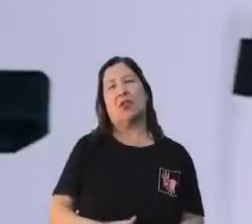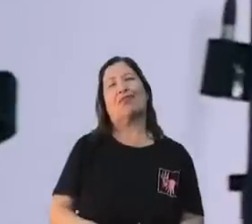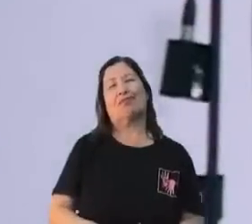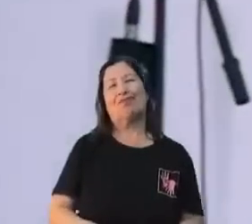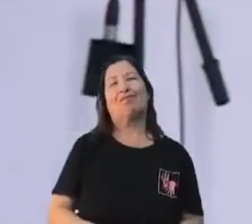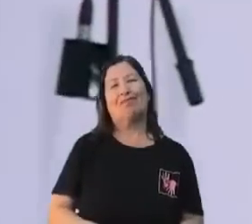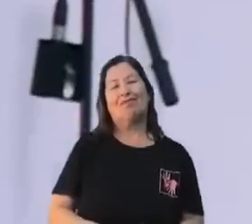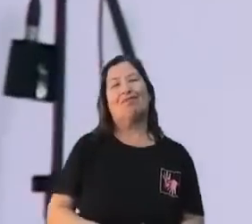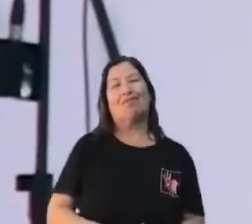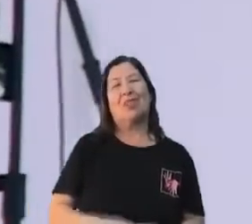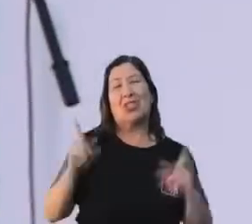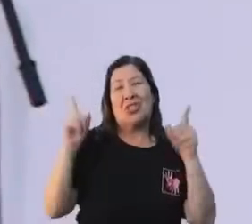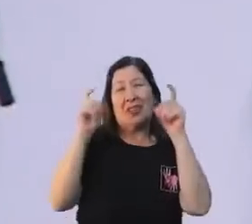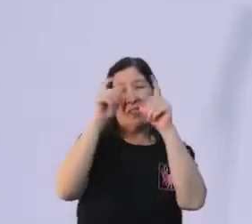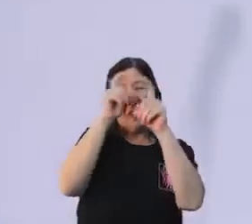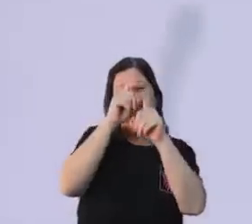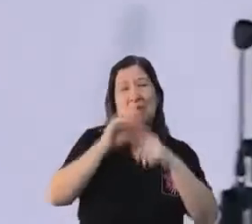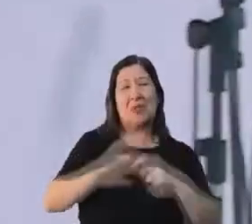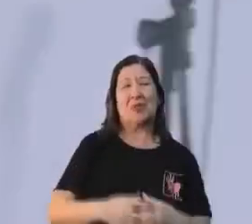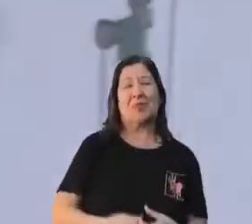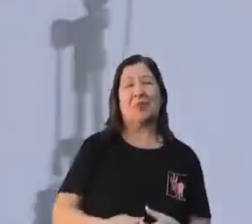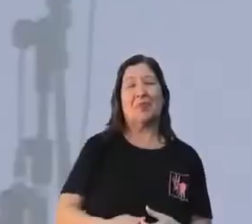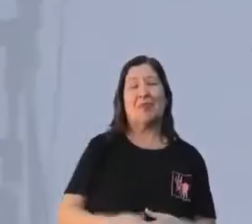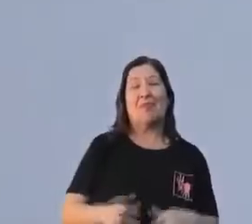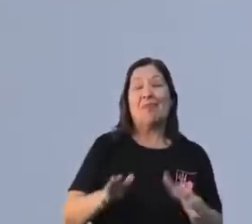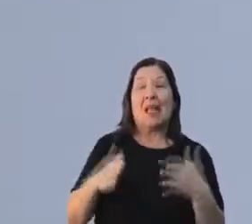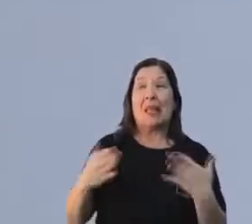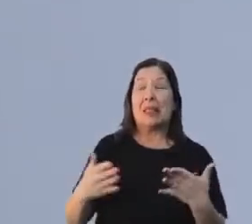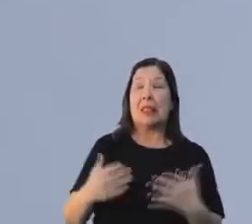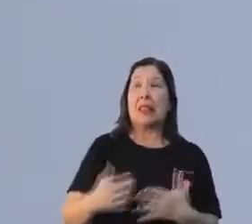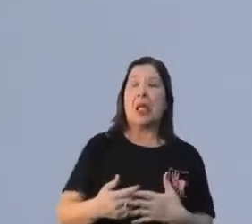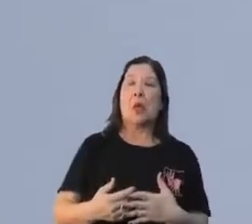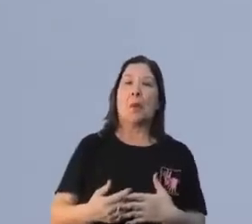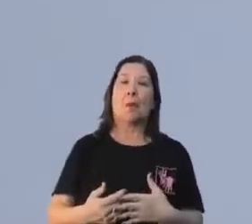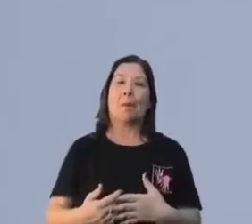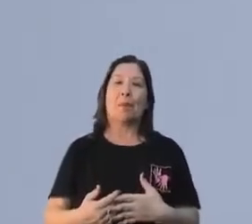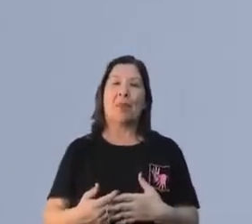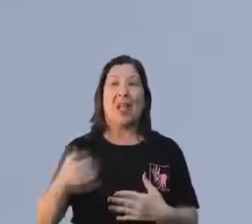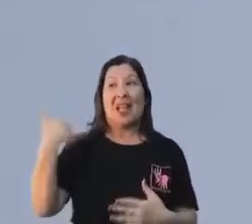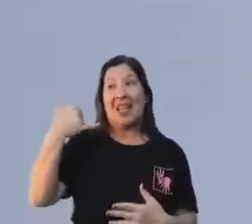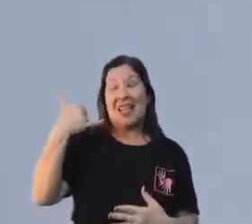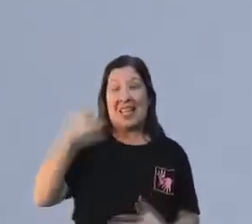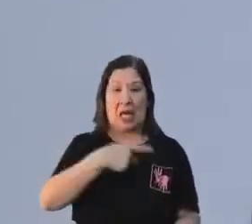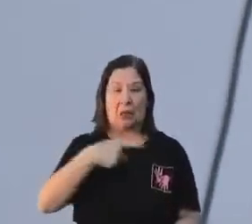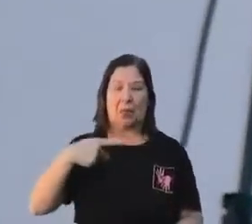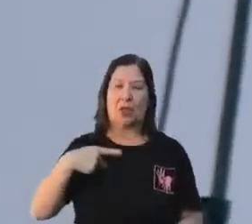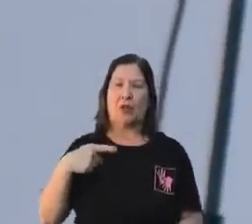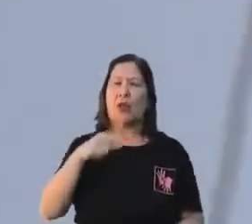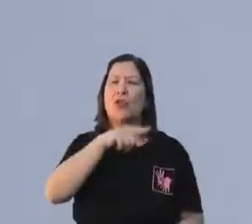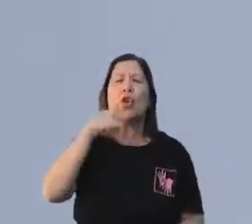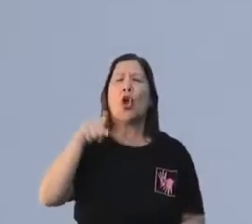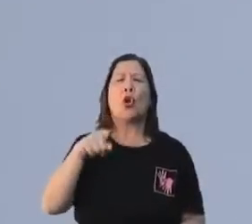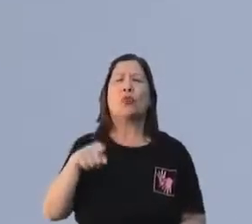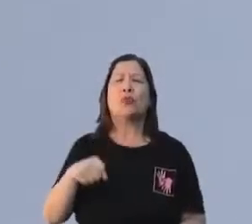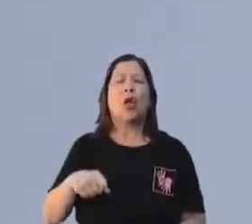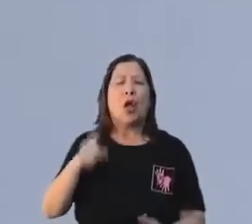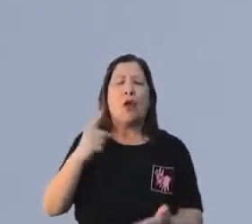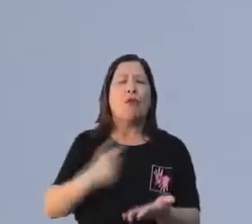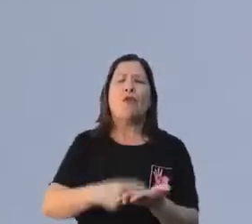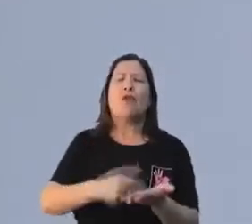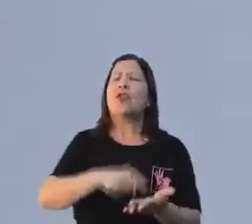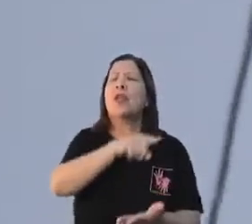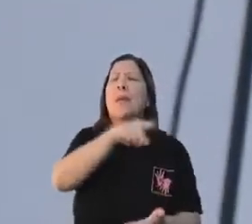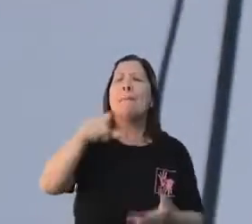A direção da rádio ligou para o pastor e disse: olha pastor, o senhor tem até a semana que vem para pagar, se não pagar, nós vamos tirar o programa do ar.